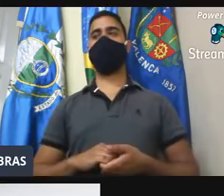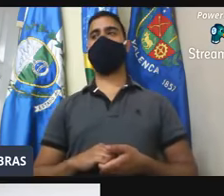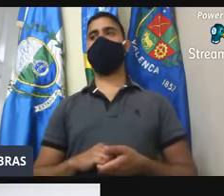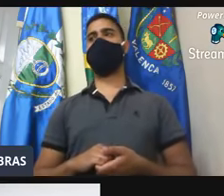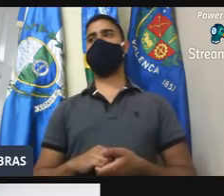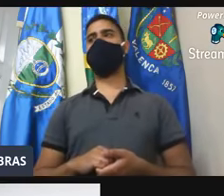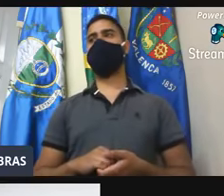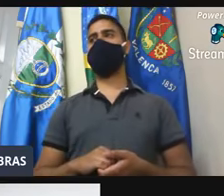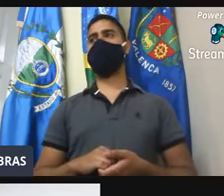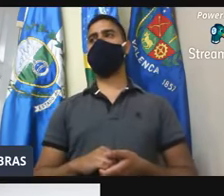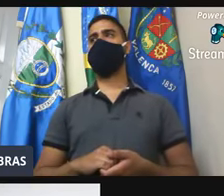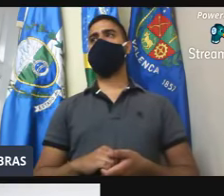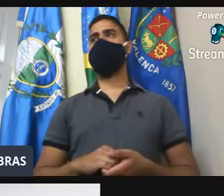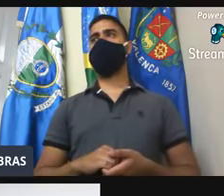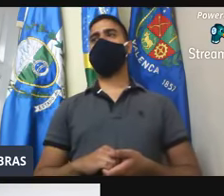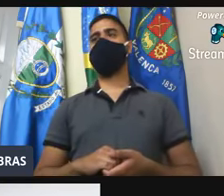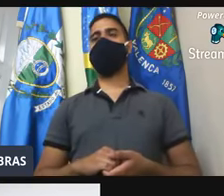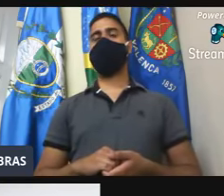Aprovo.